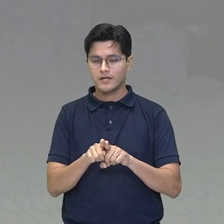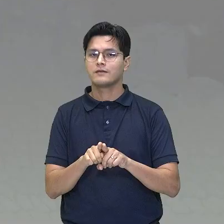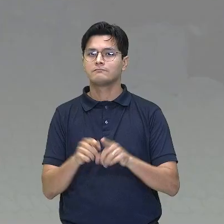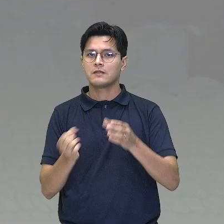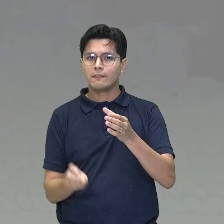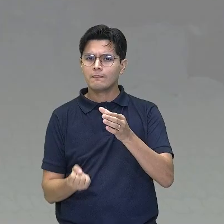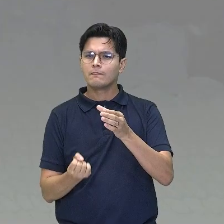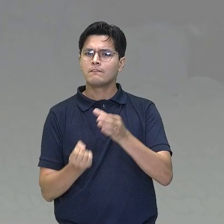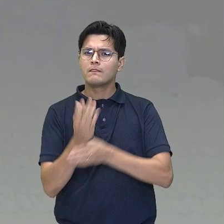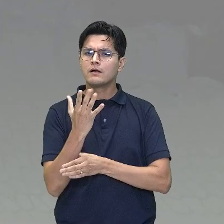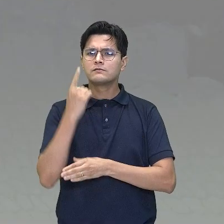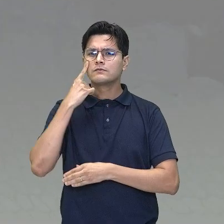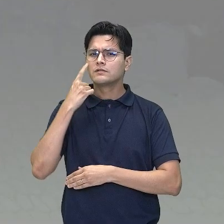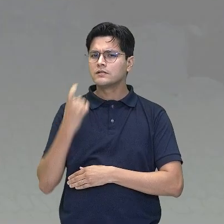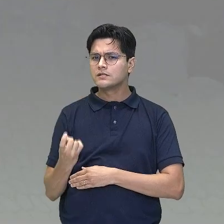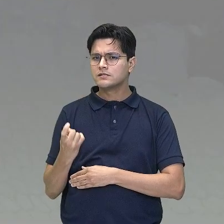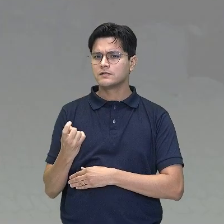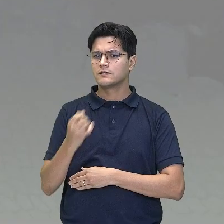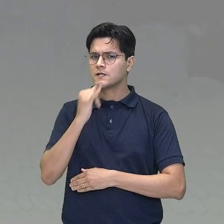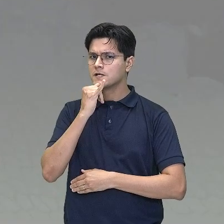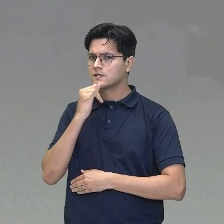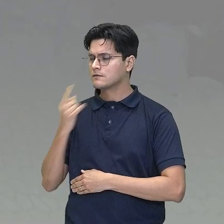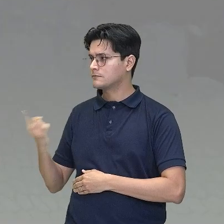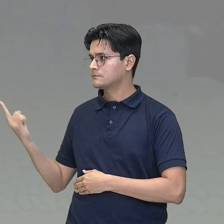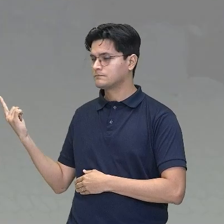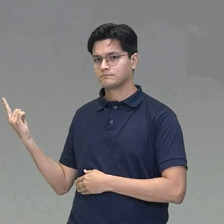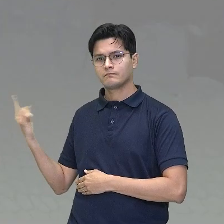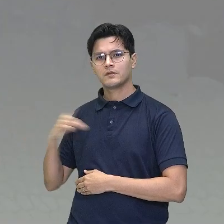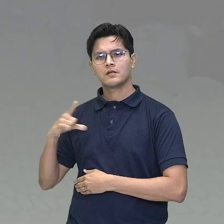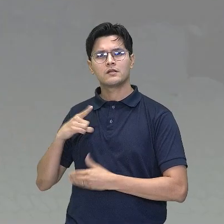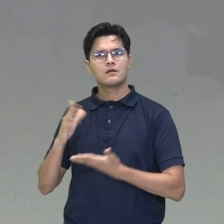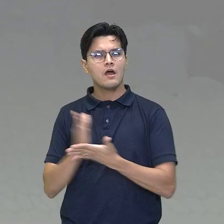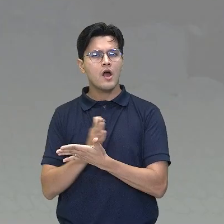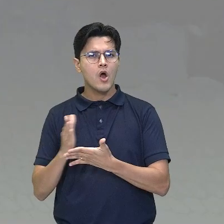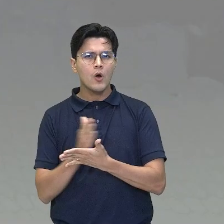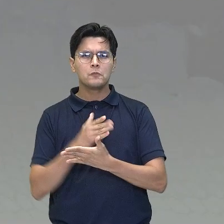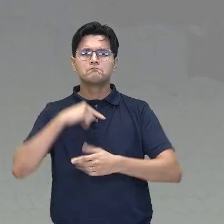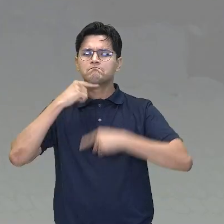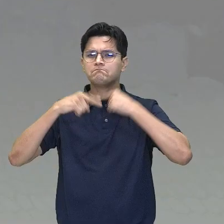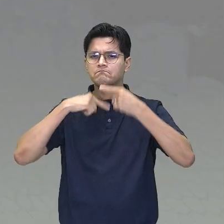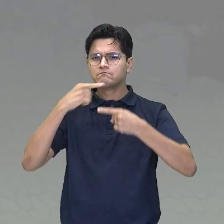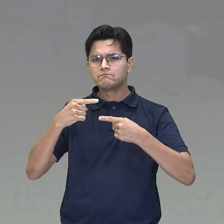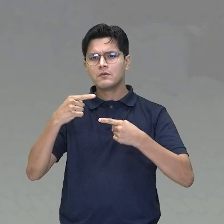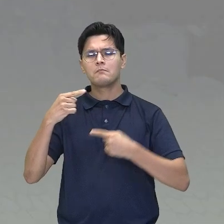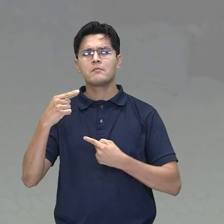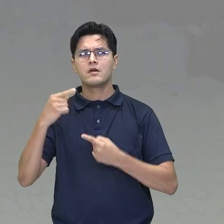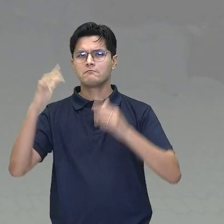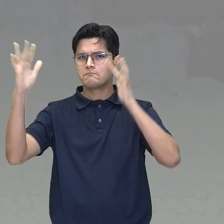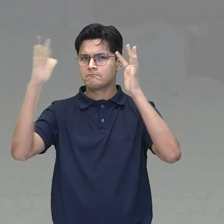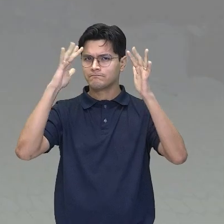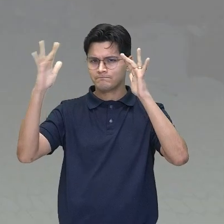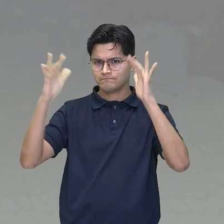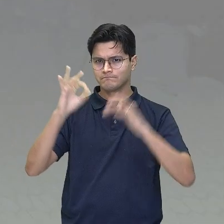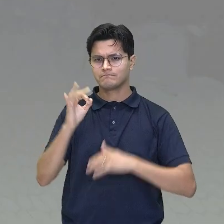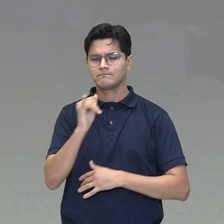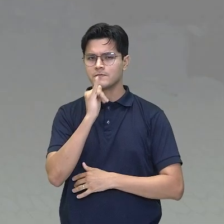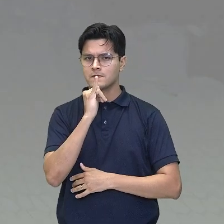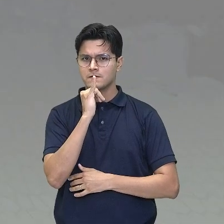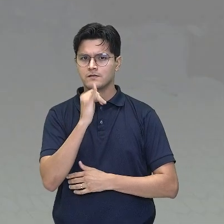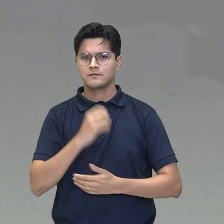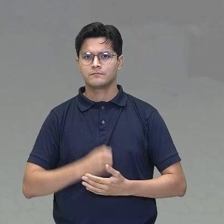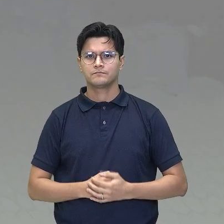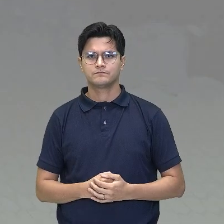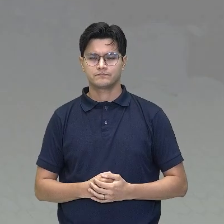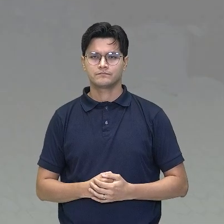né? Ela nasce de algumas questões, de alguns questionamentos que podem haver. Primeiro, olha aí, o questionamento com a